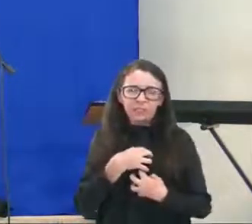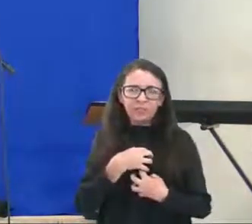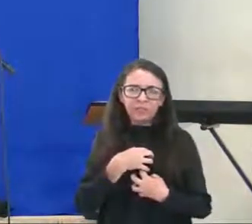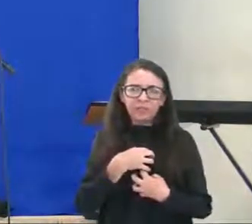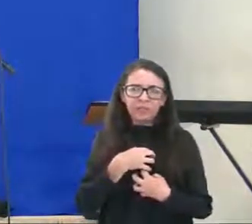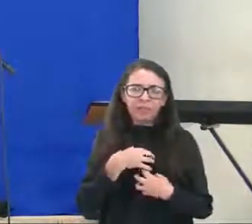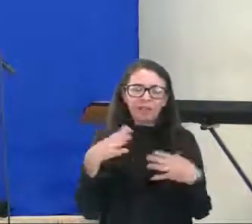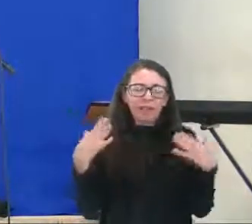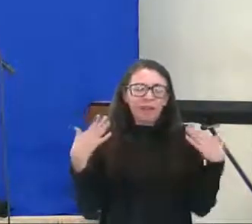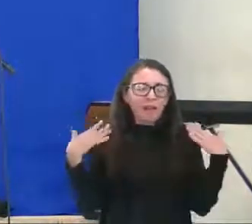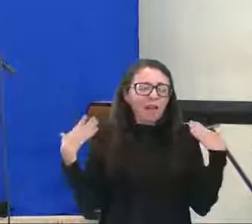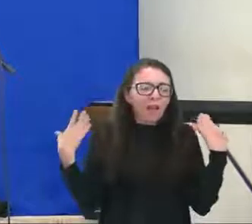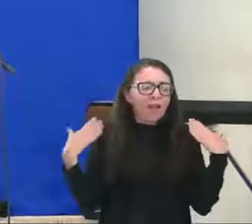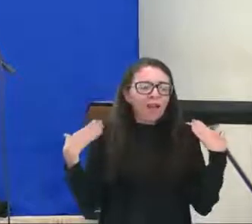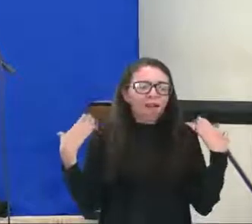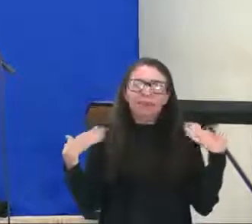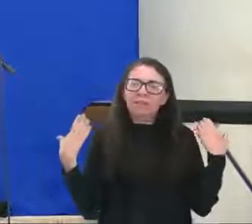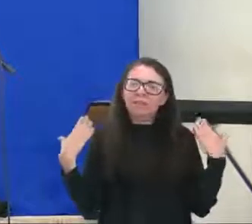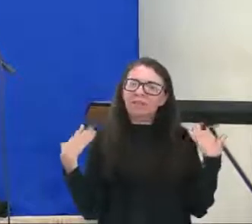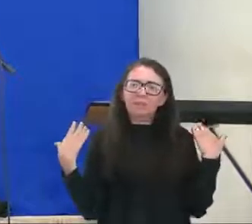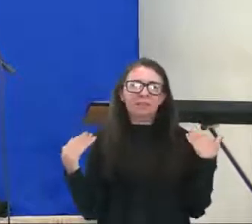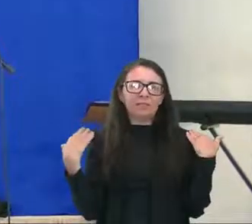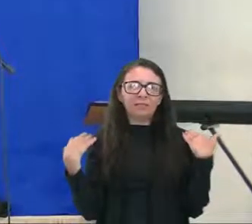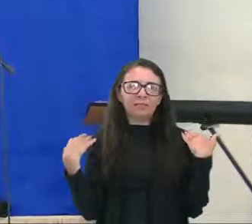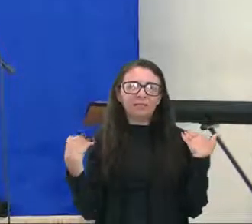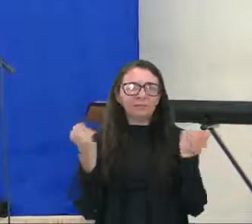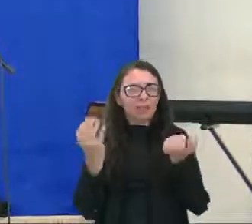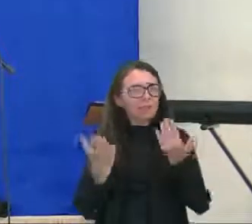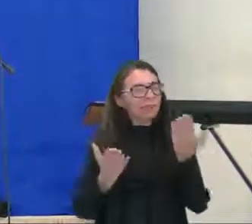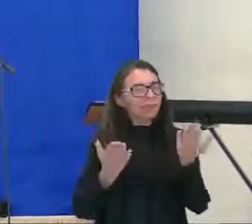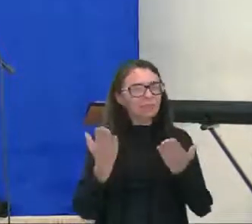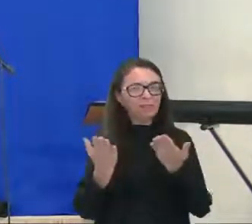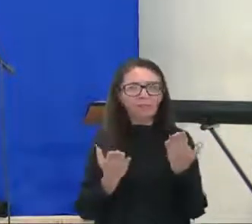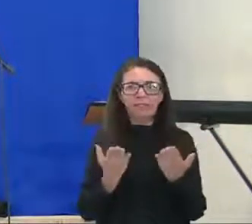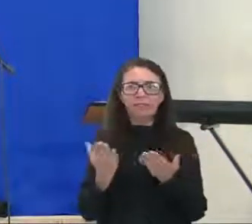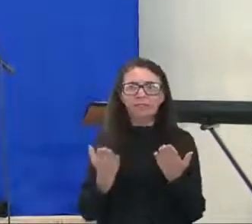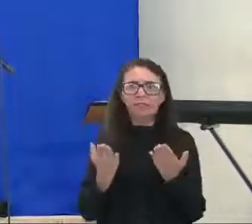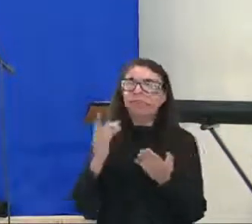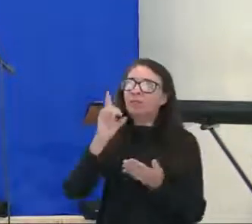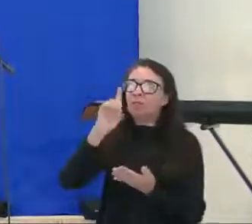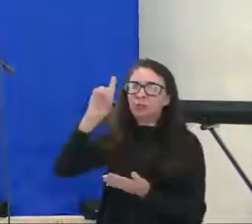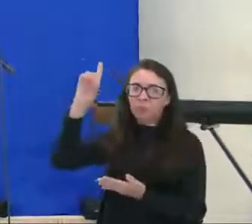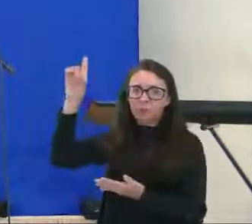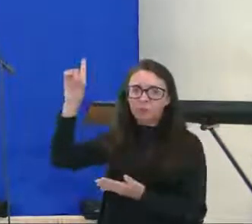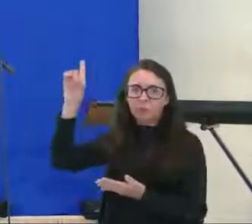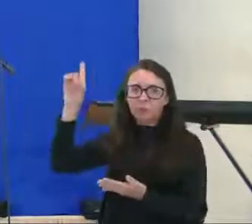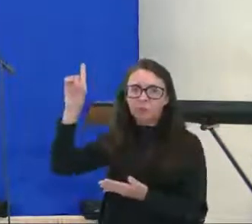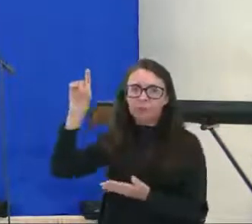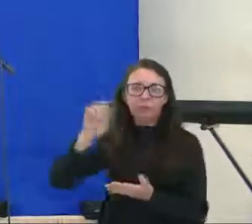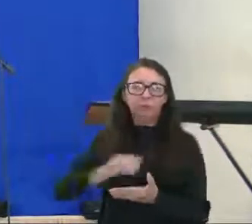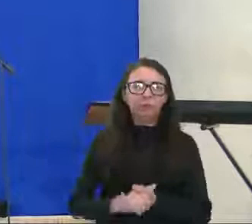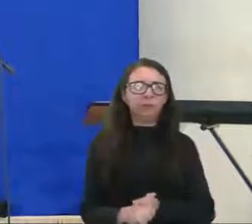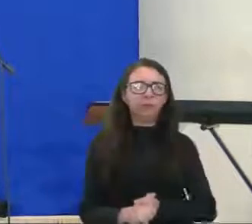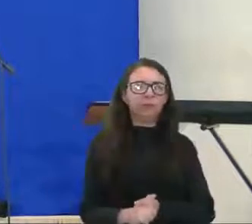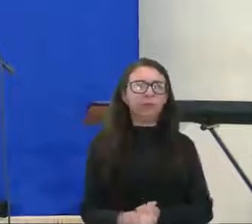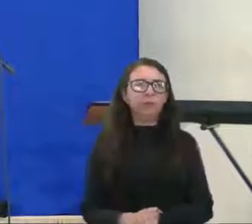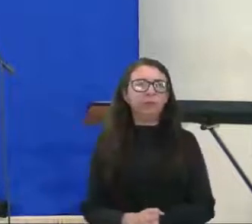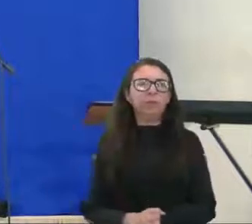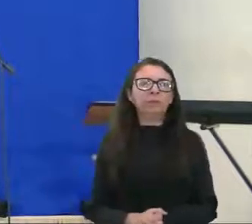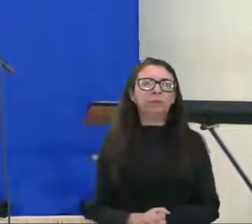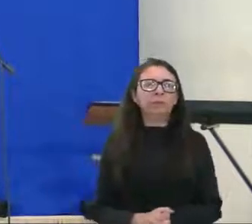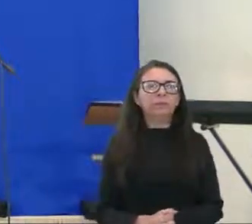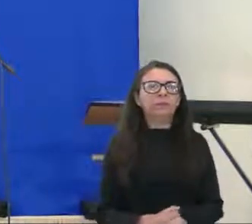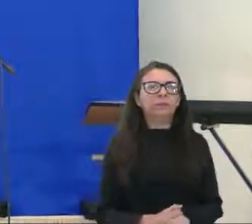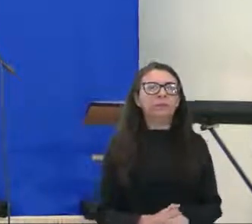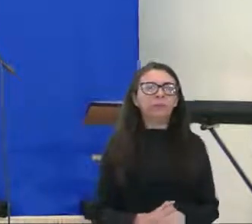Mas eu lembro, em São Carlos, quando um menino, ele falava em línguas.